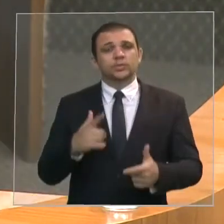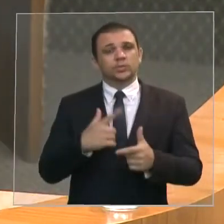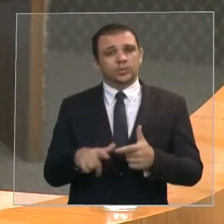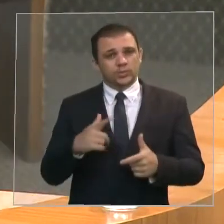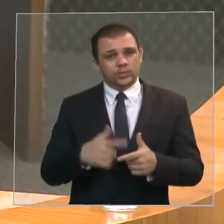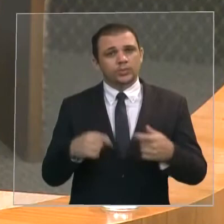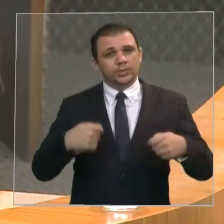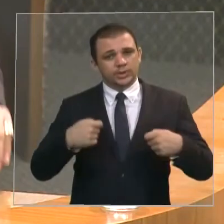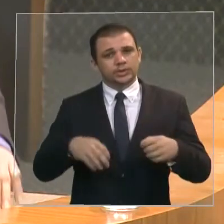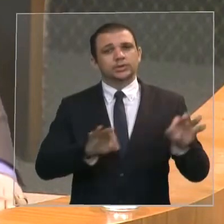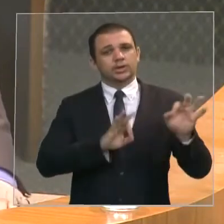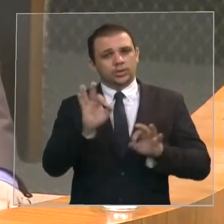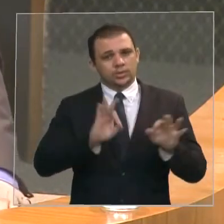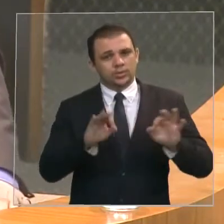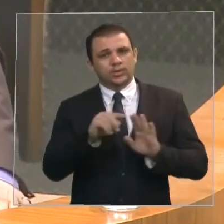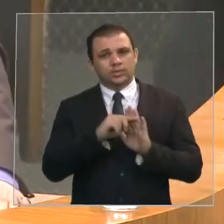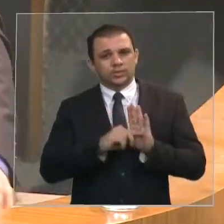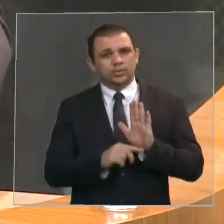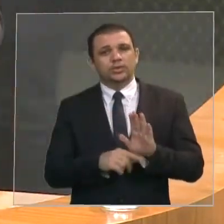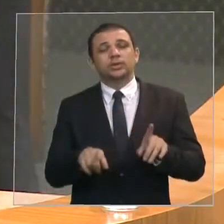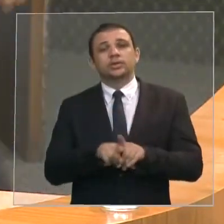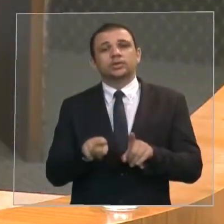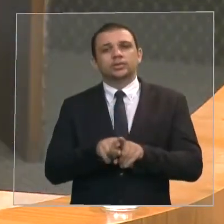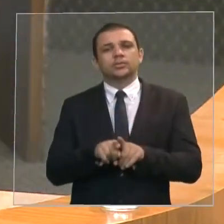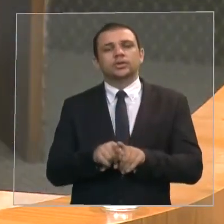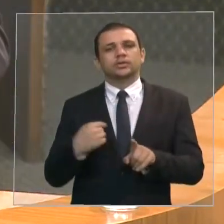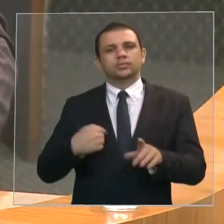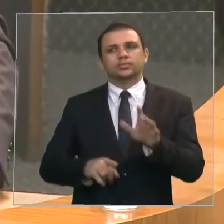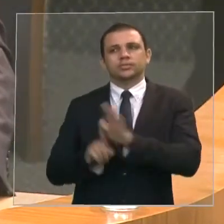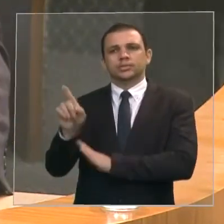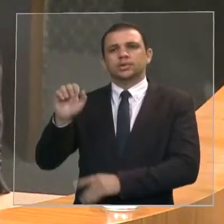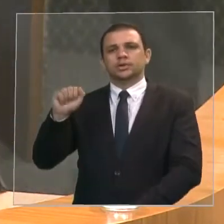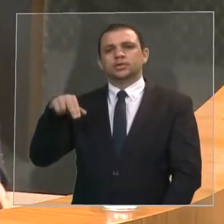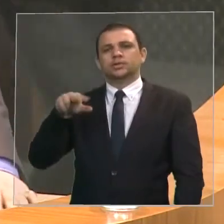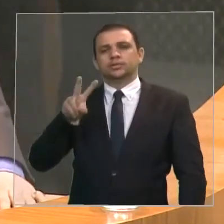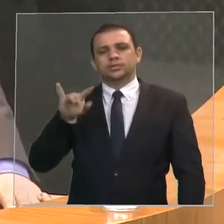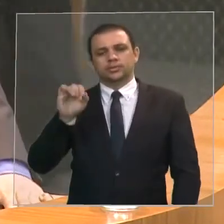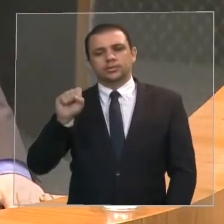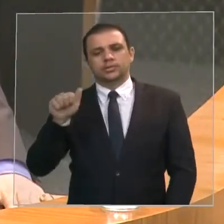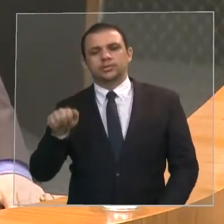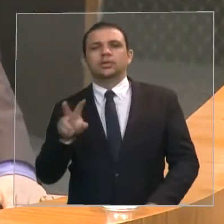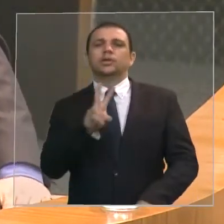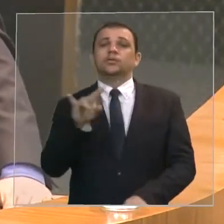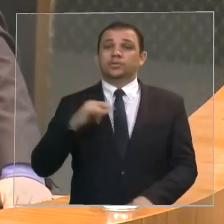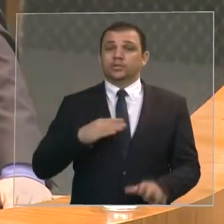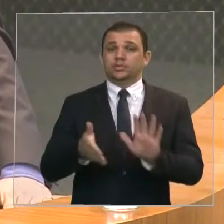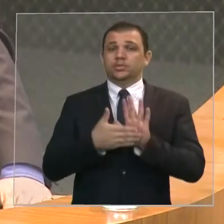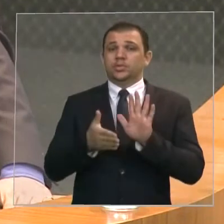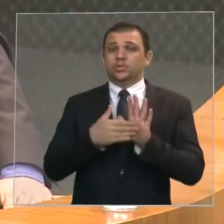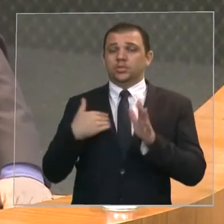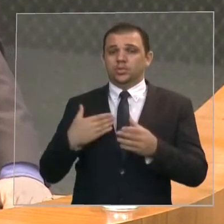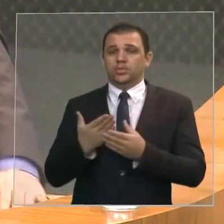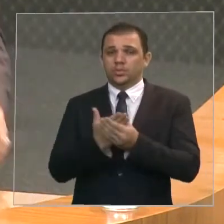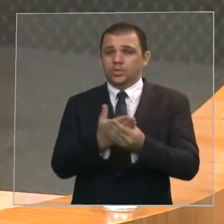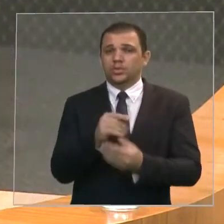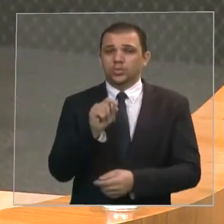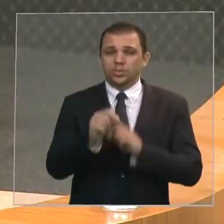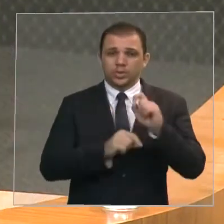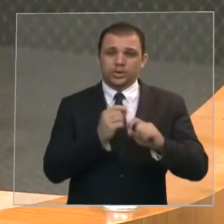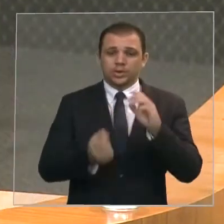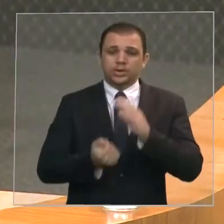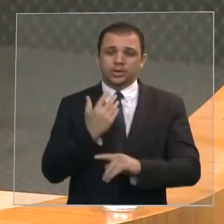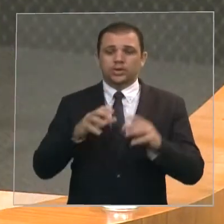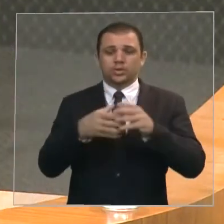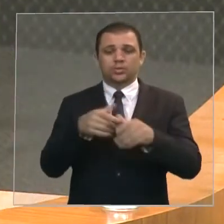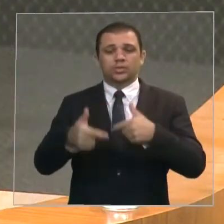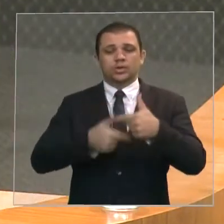vai chegar uma proposição aqui, nós vamos formalizar um grupo de trabalho, assim como nós fizemos para resolver um problema, e aqui quando